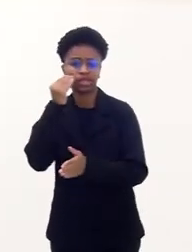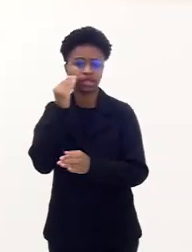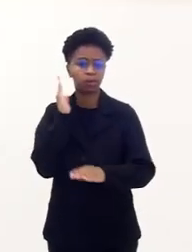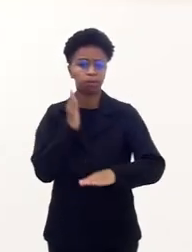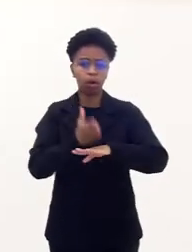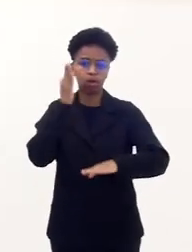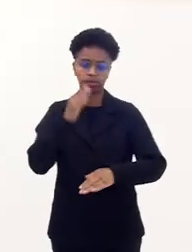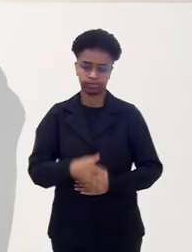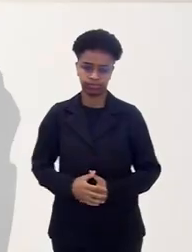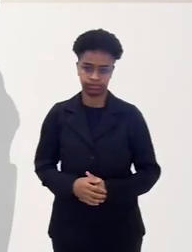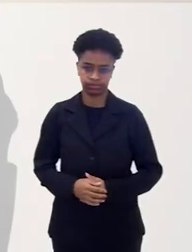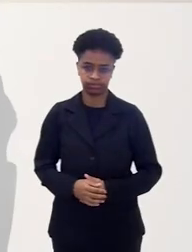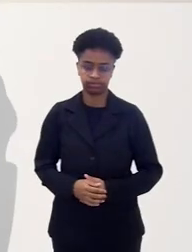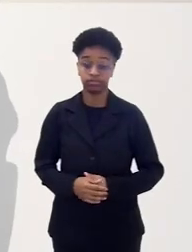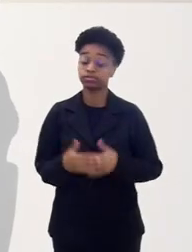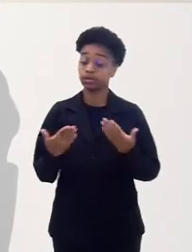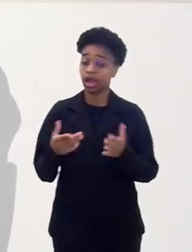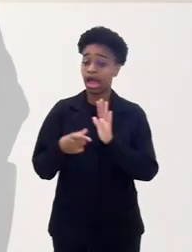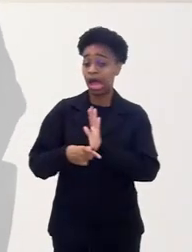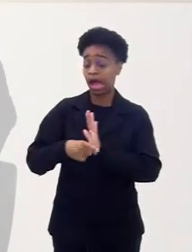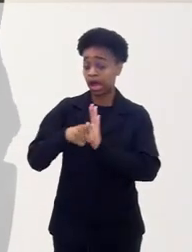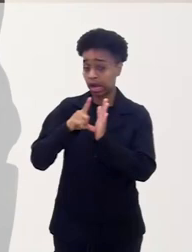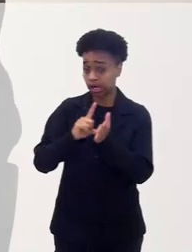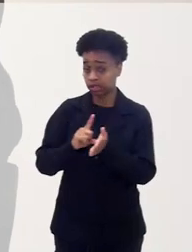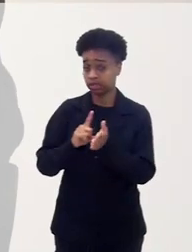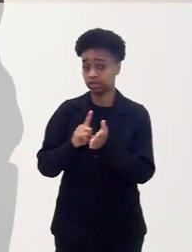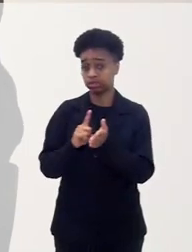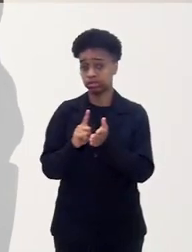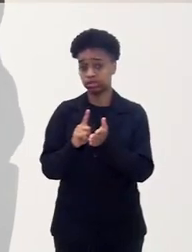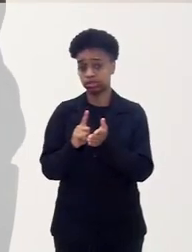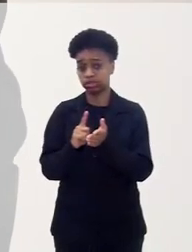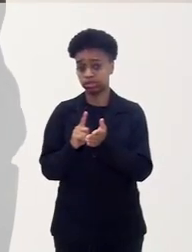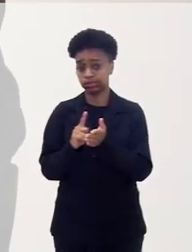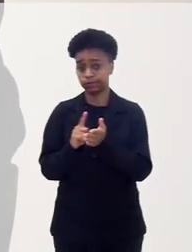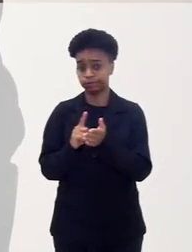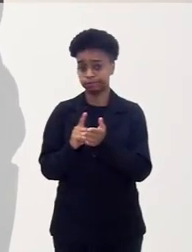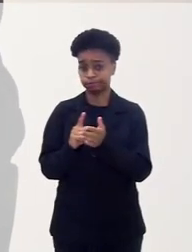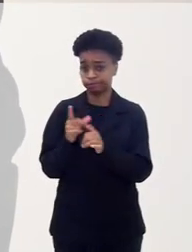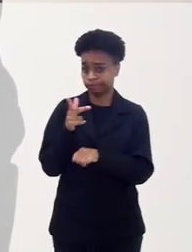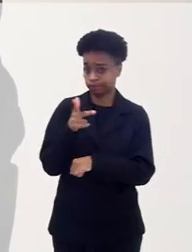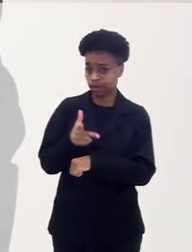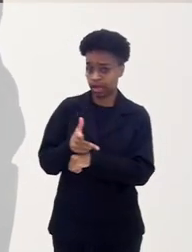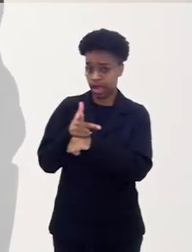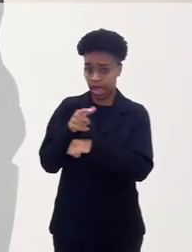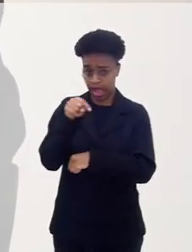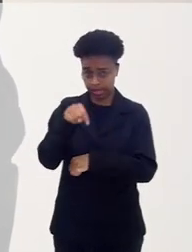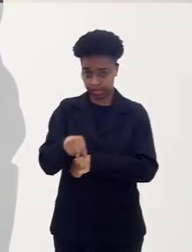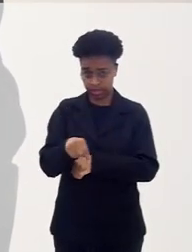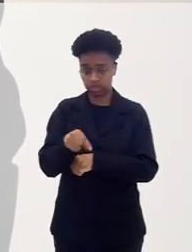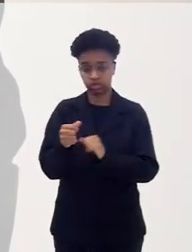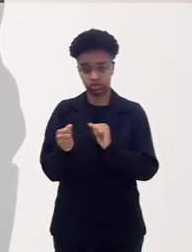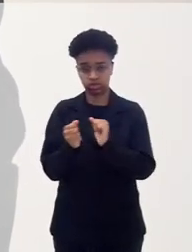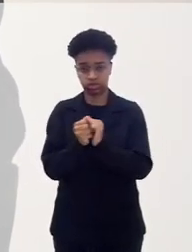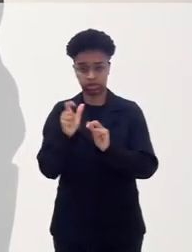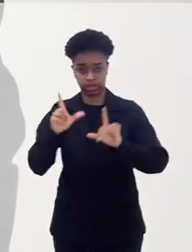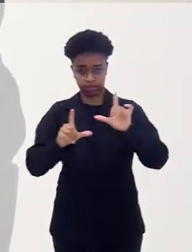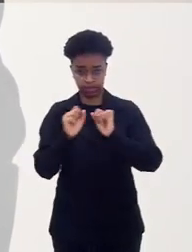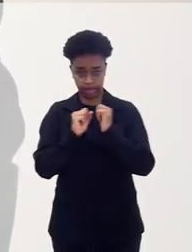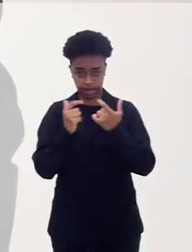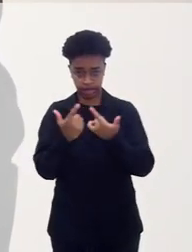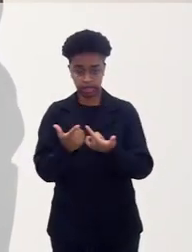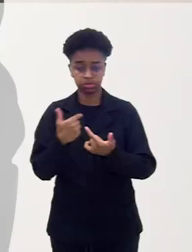dessa questão Nicodemos antes de fazer esta gravação aqui com você na TV alerj